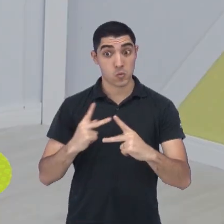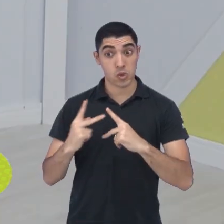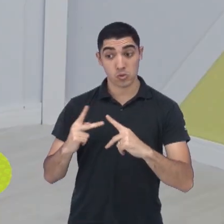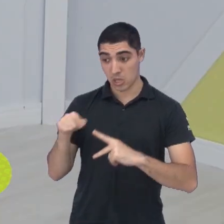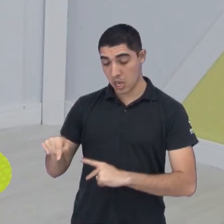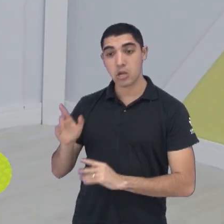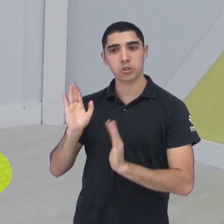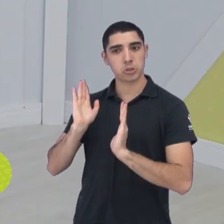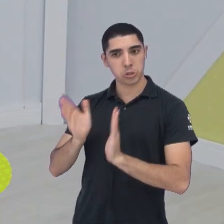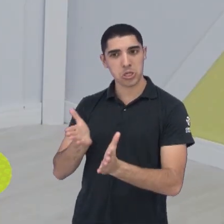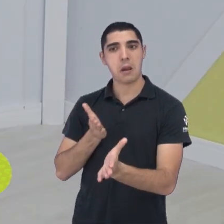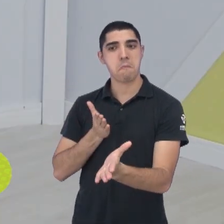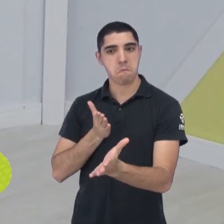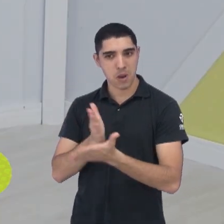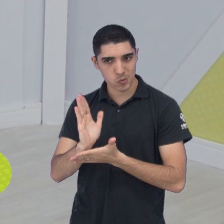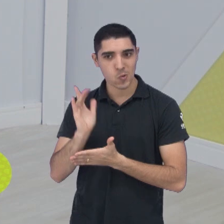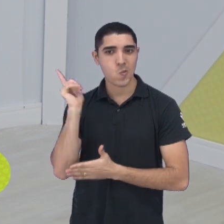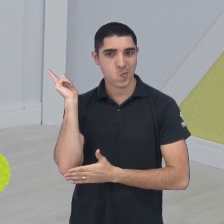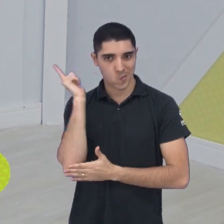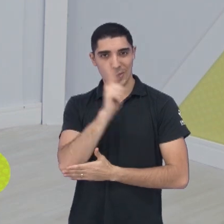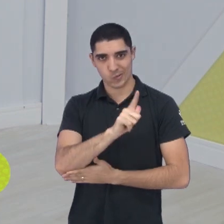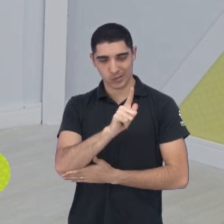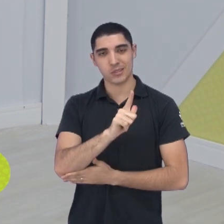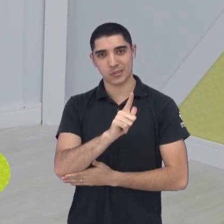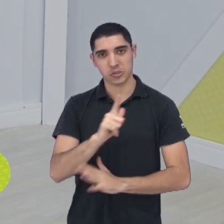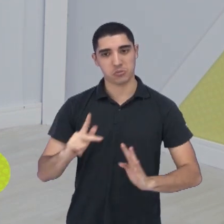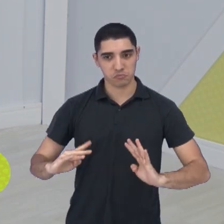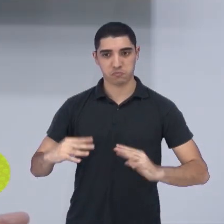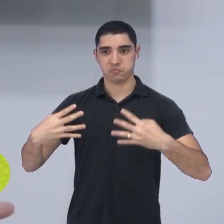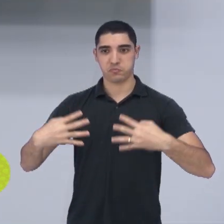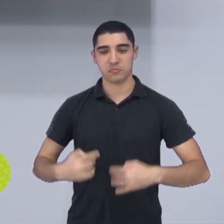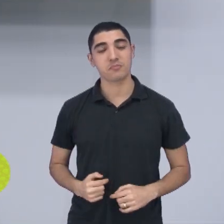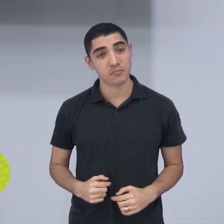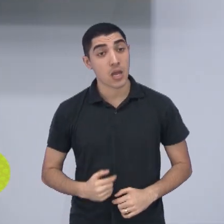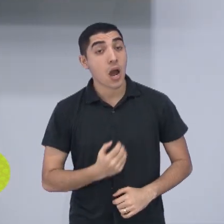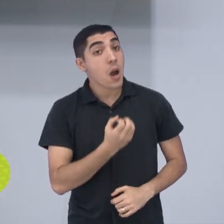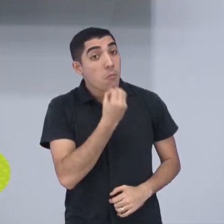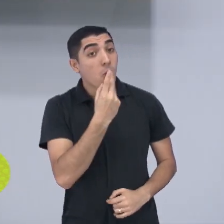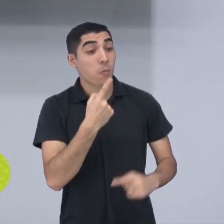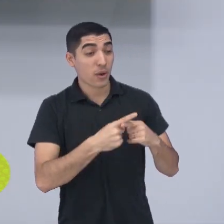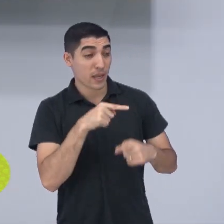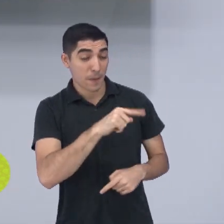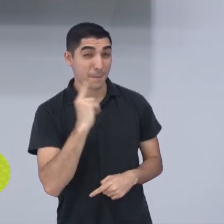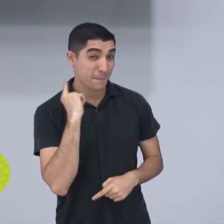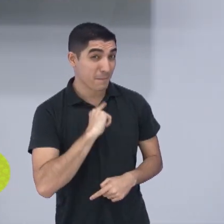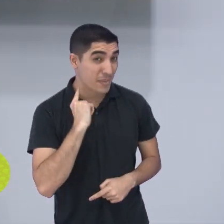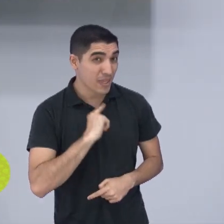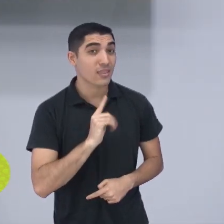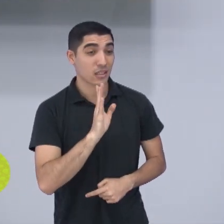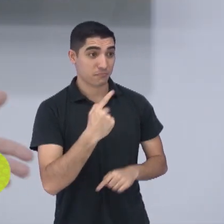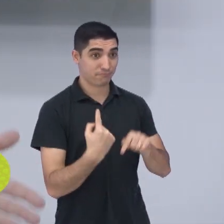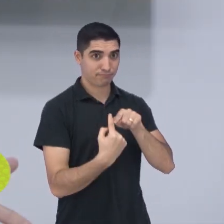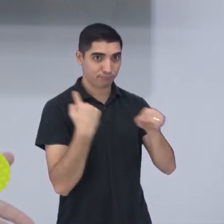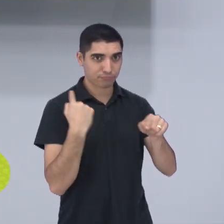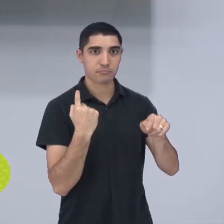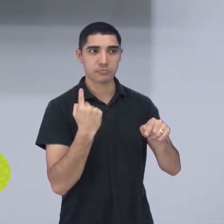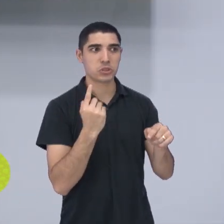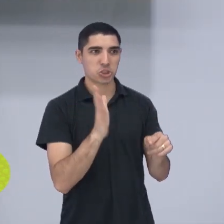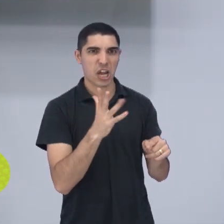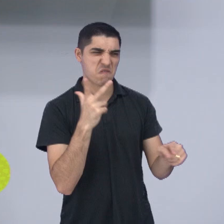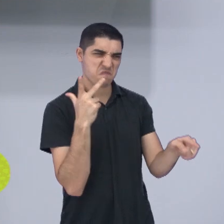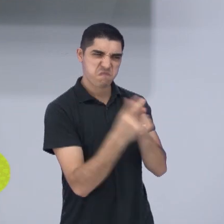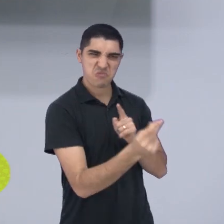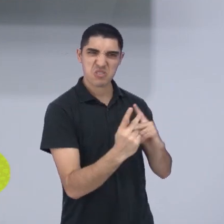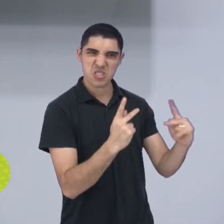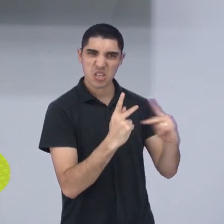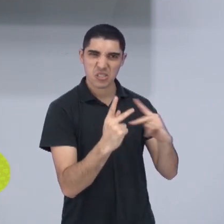já garantiu a classificação à fase de mata-mata, Brunão. Importante porque o Minas era o principal time aí rivalizando com o São José, ganhou de goleada o São